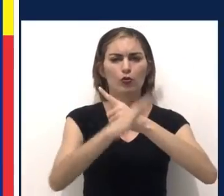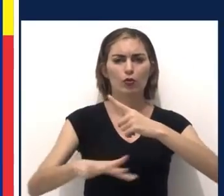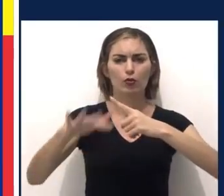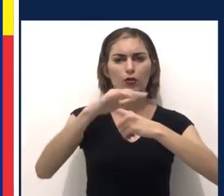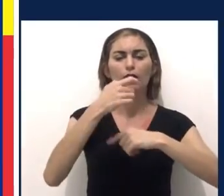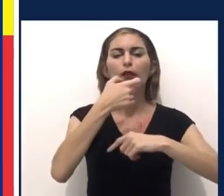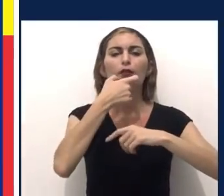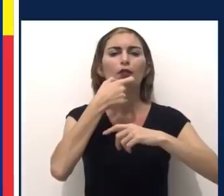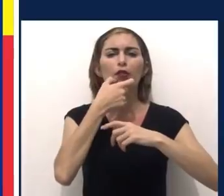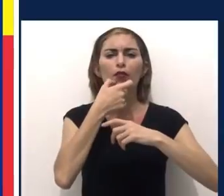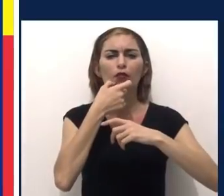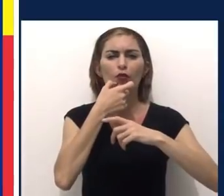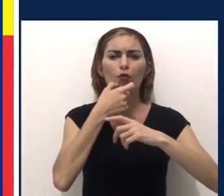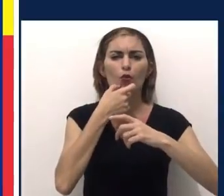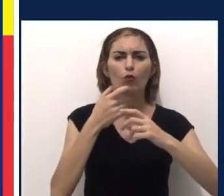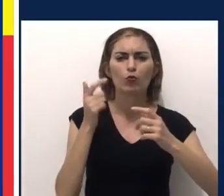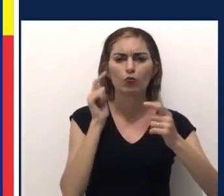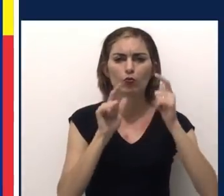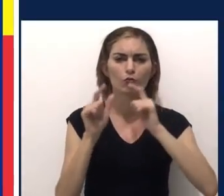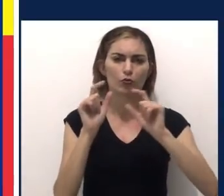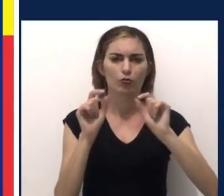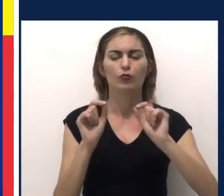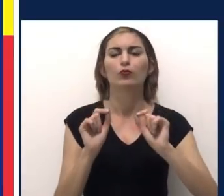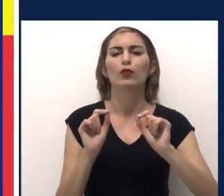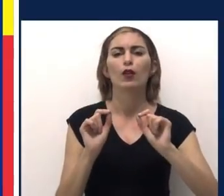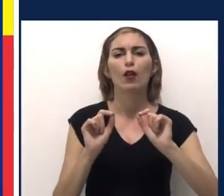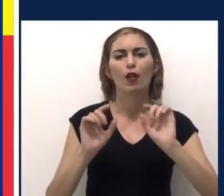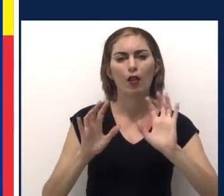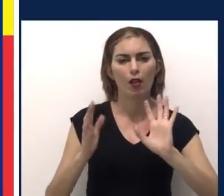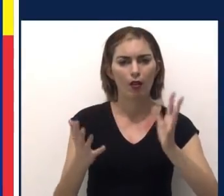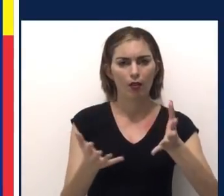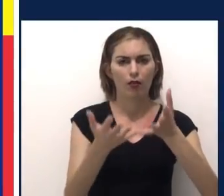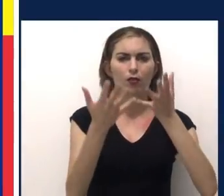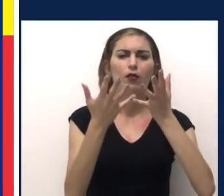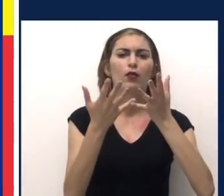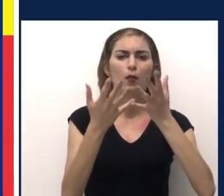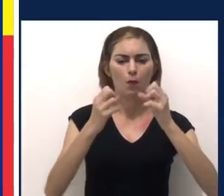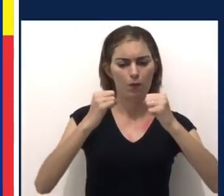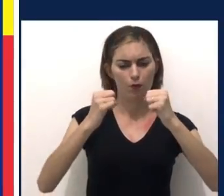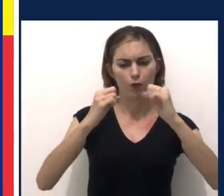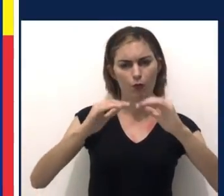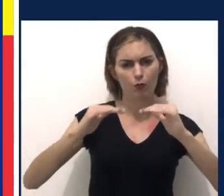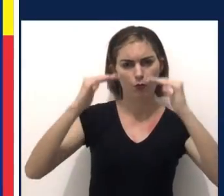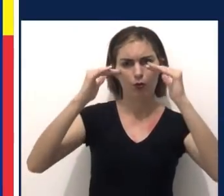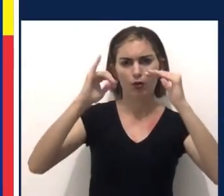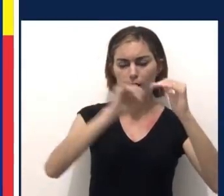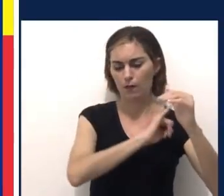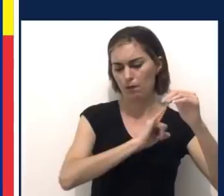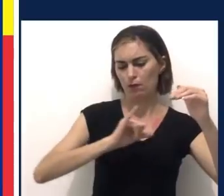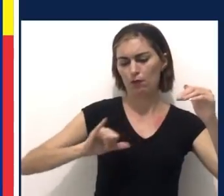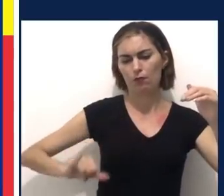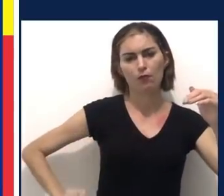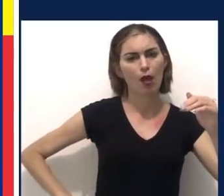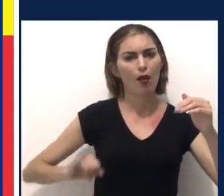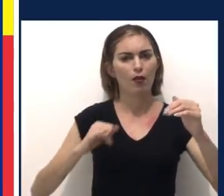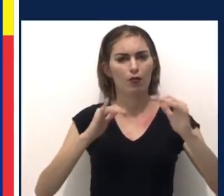a sociedade inglesa criou condições que levaram à categoria de potência imperialista.